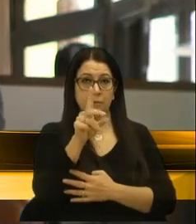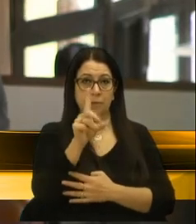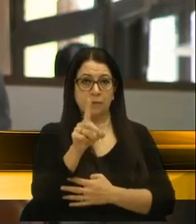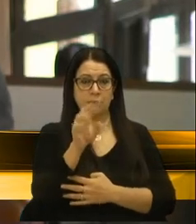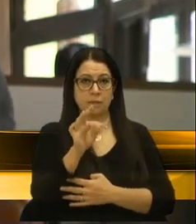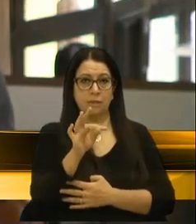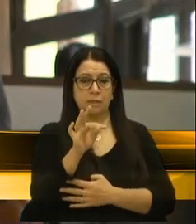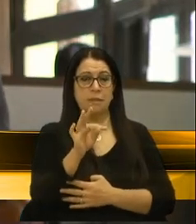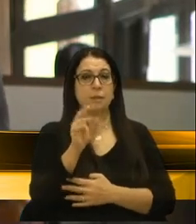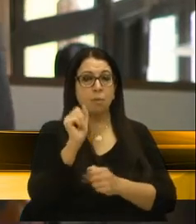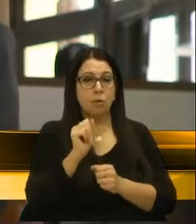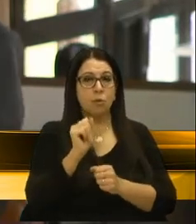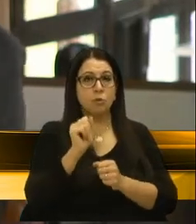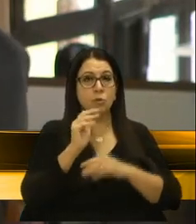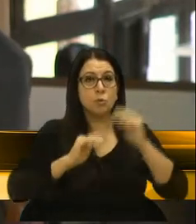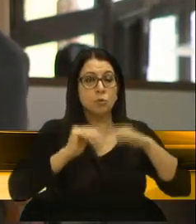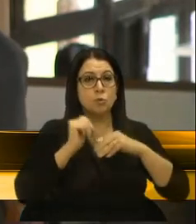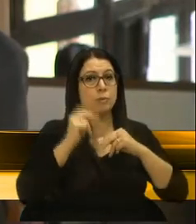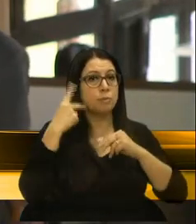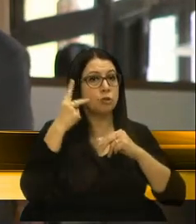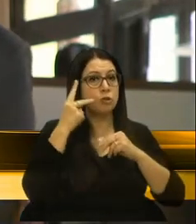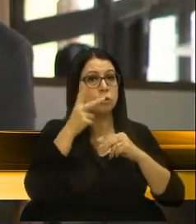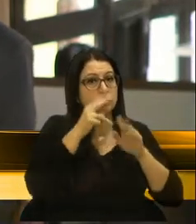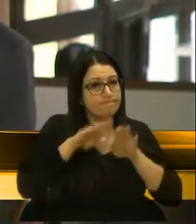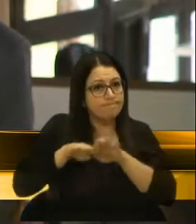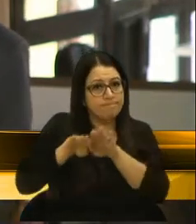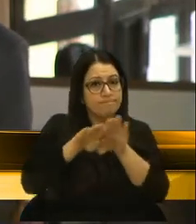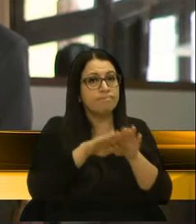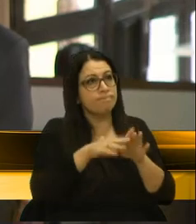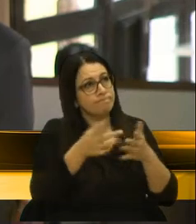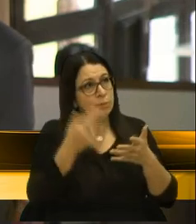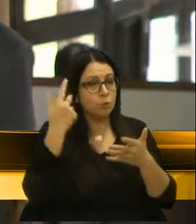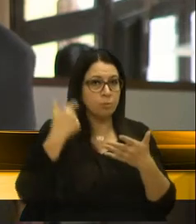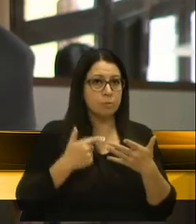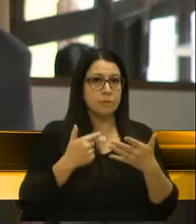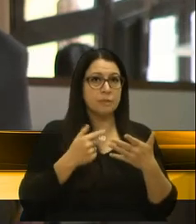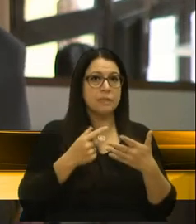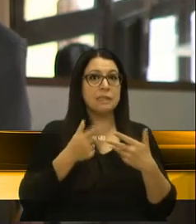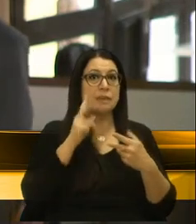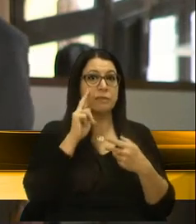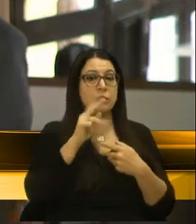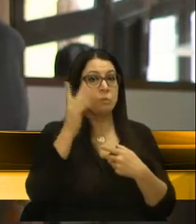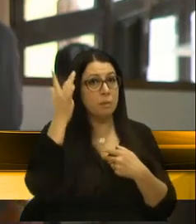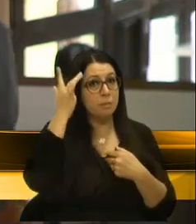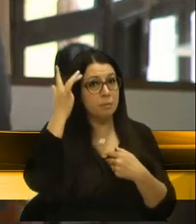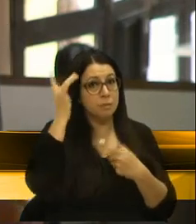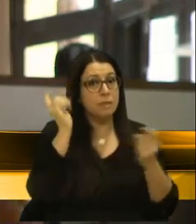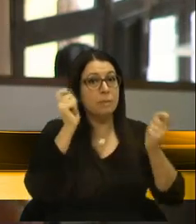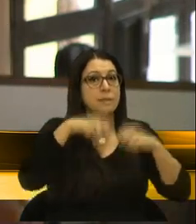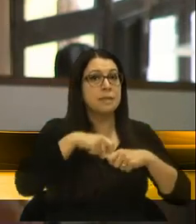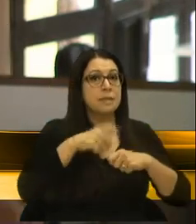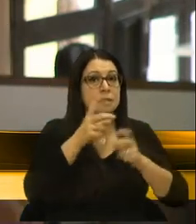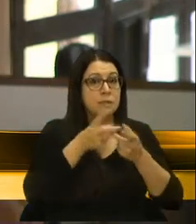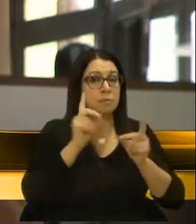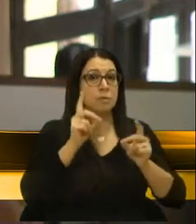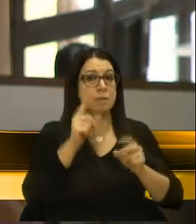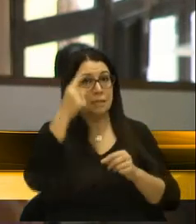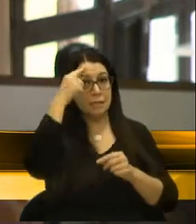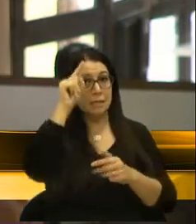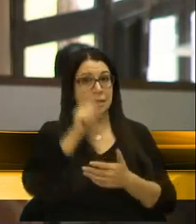políticas comuns tem que ser visto como um amadurecimento da capacidade democrática, porque essa